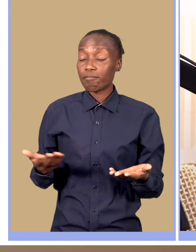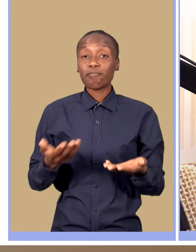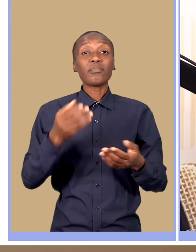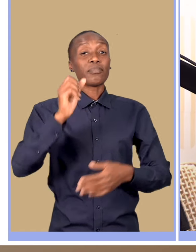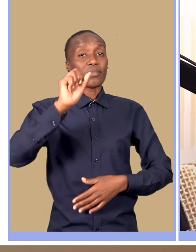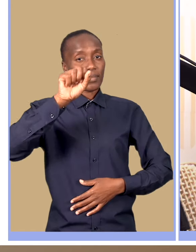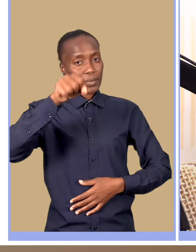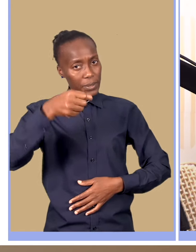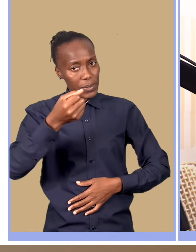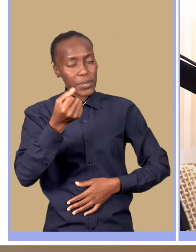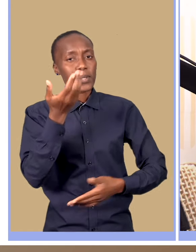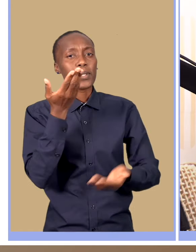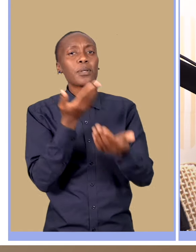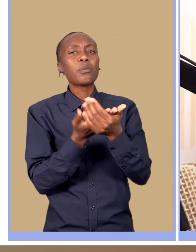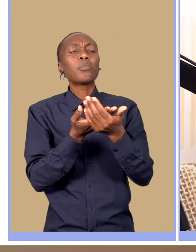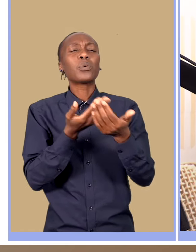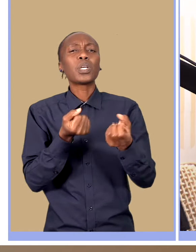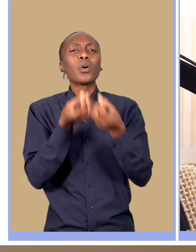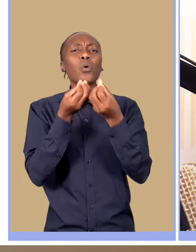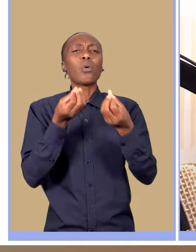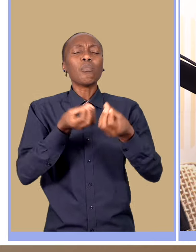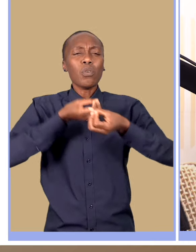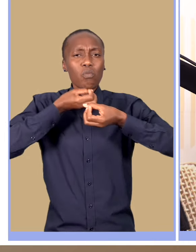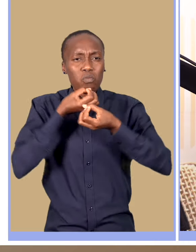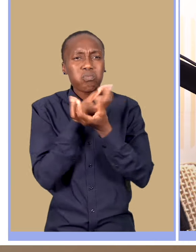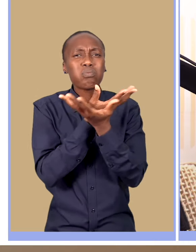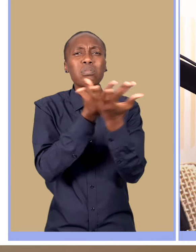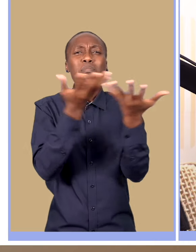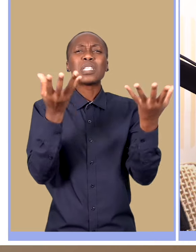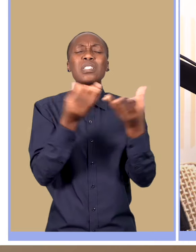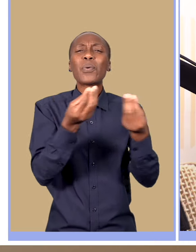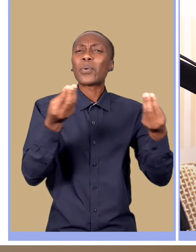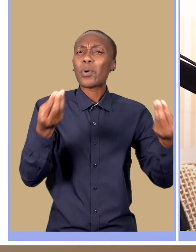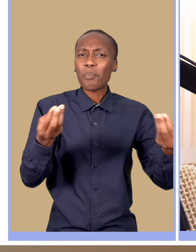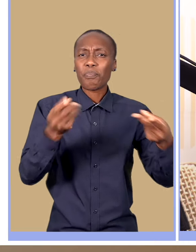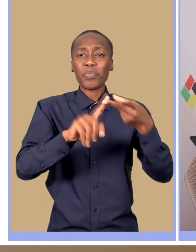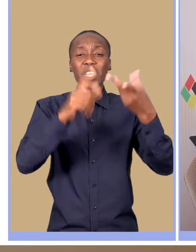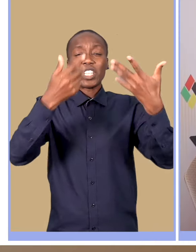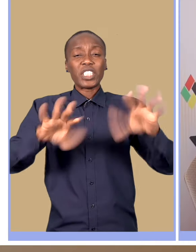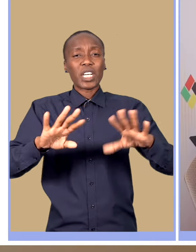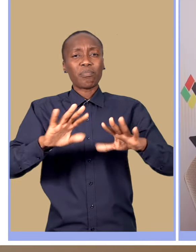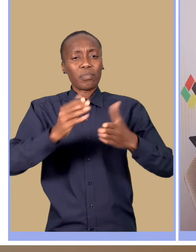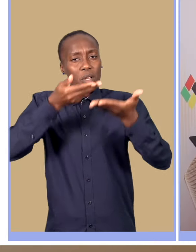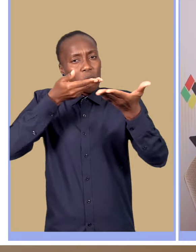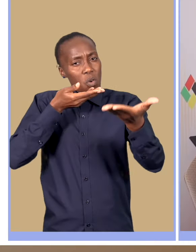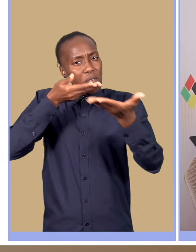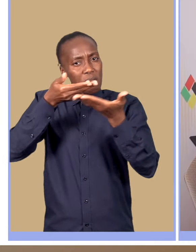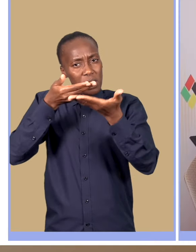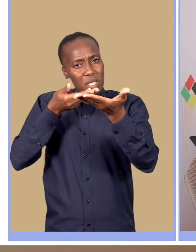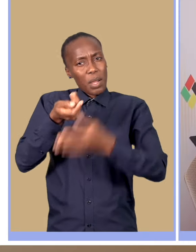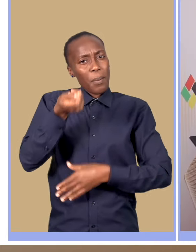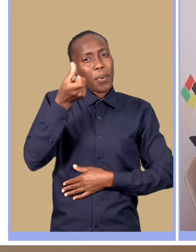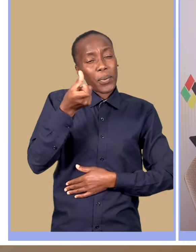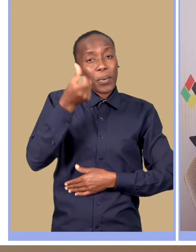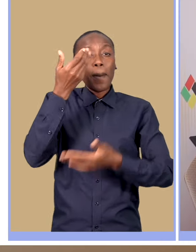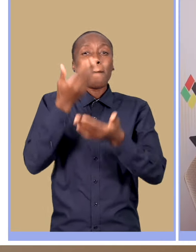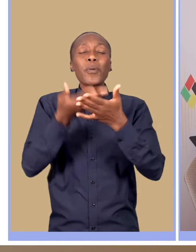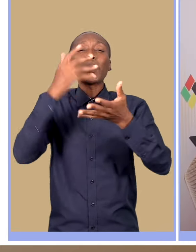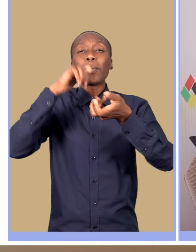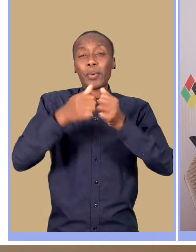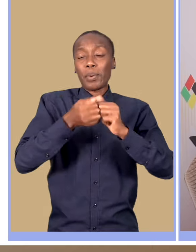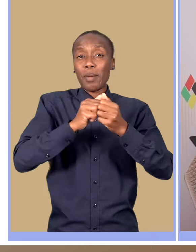que ser levado em conta, como é que nós transmitimos, não é? Conforme nós estivemos a conversar um pouco, eu falei um pouco da questão